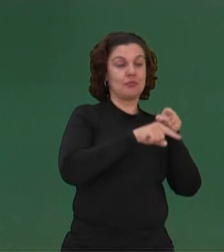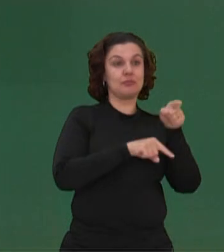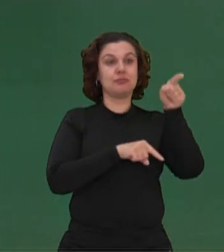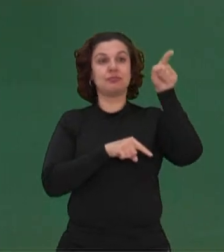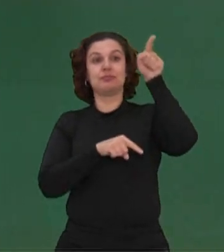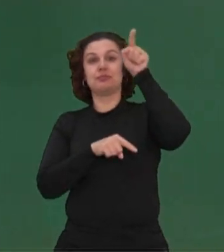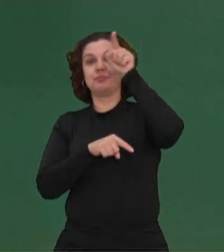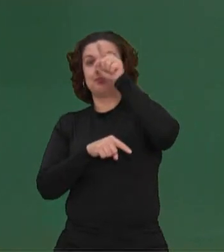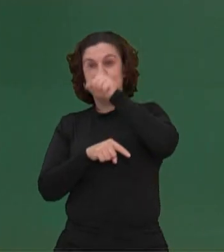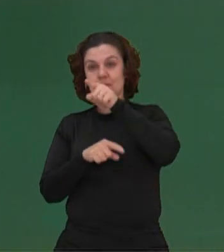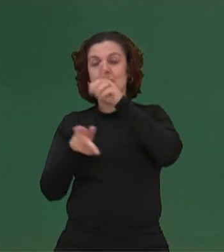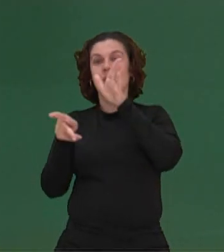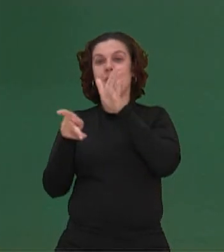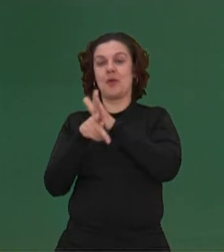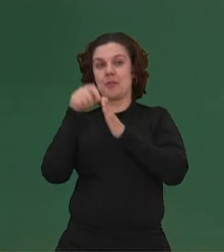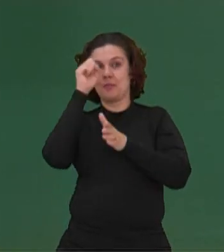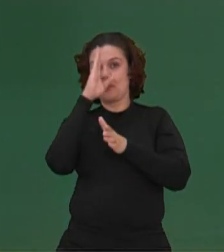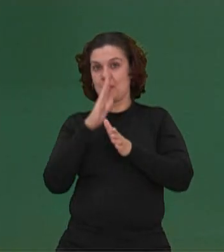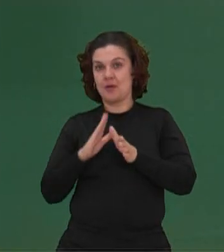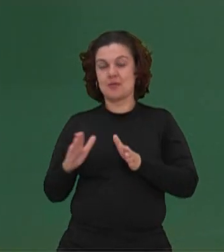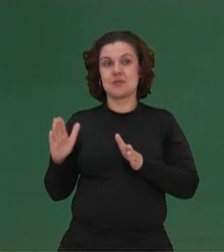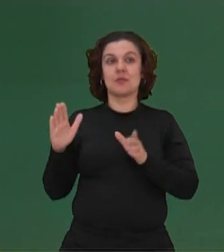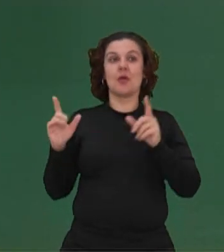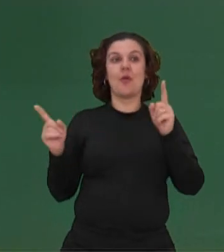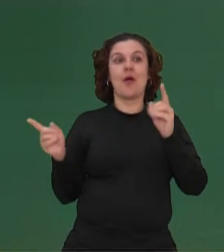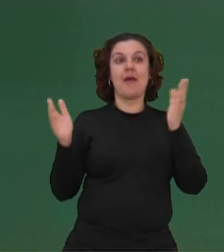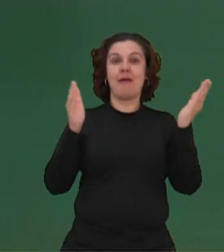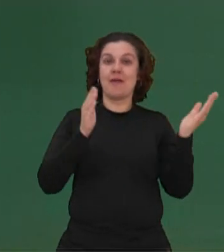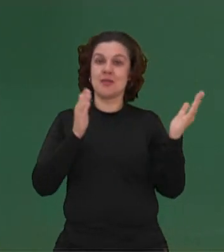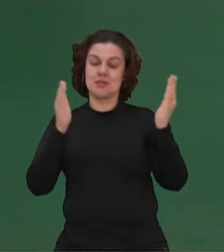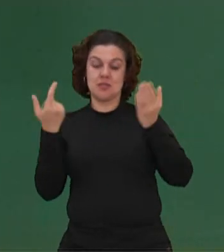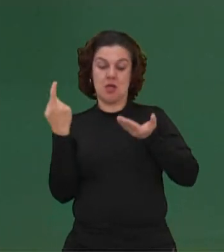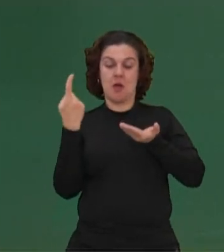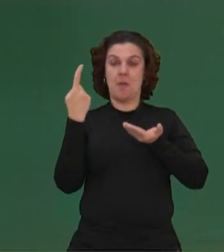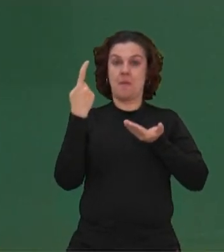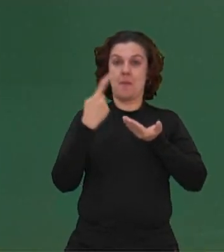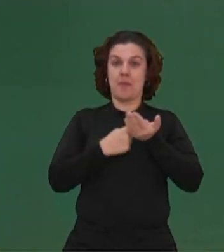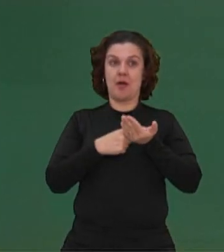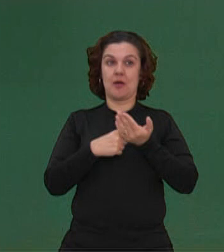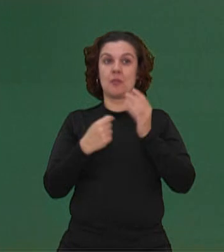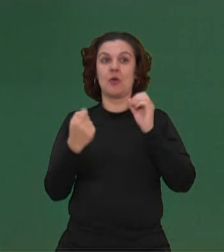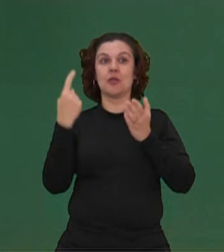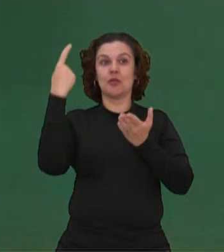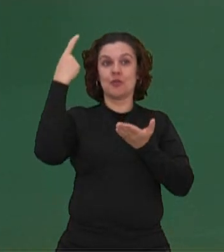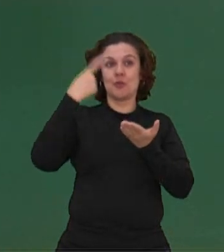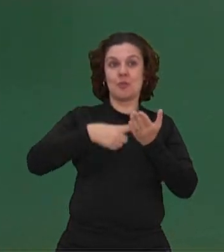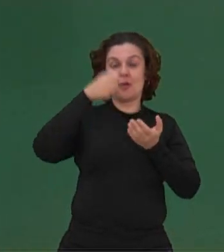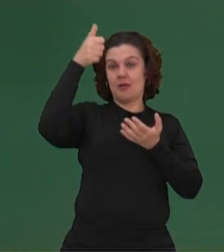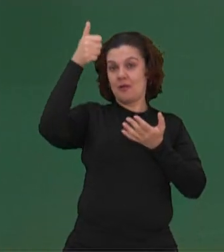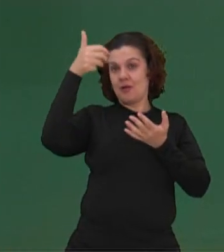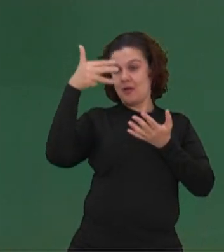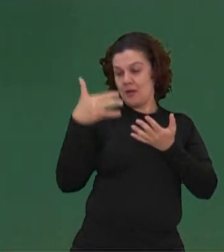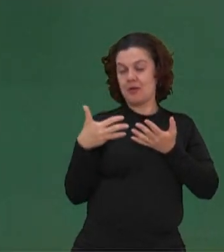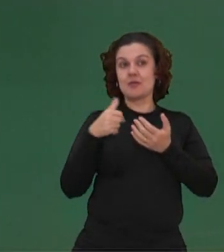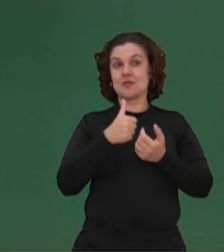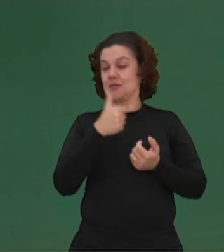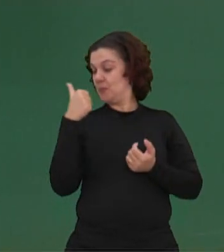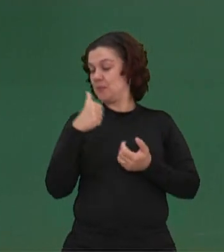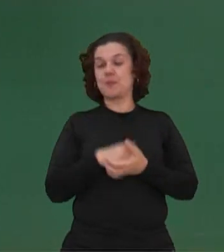outros produtos. Então, essa relação de pacto colonial, a gente pode definir até fácil